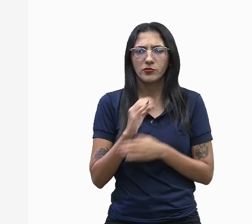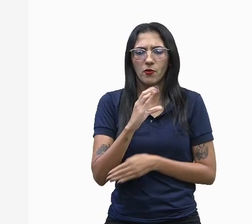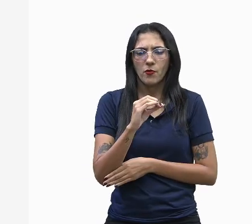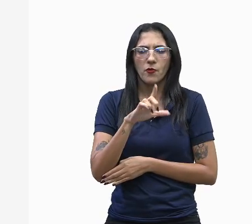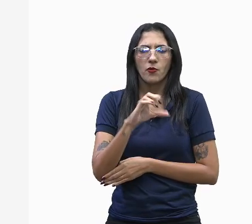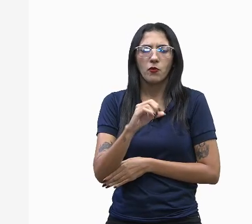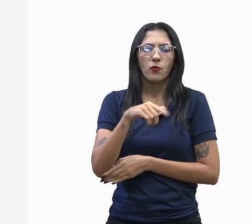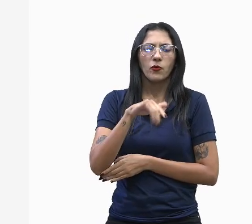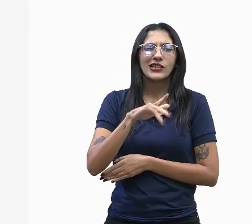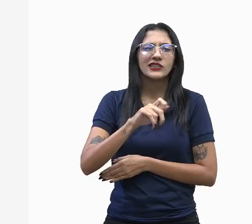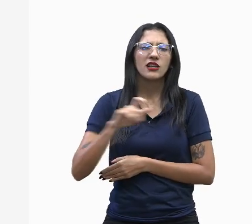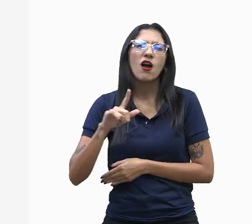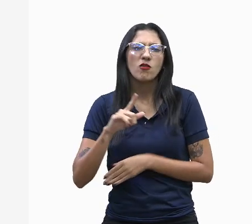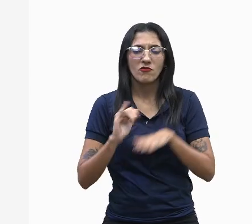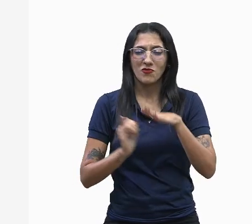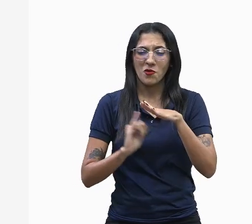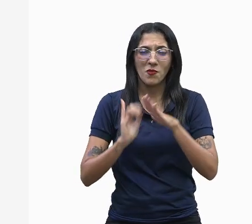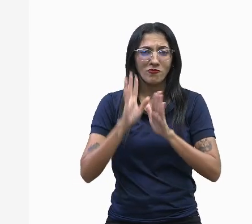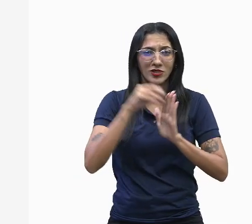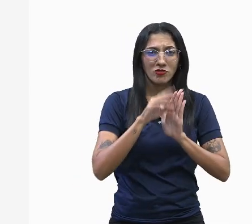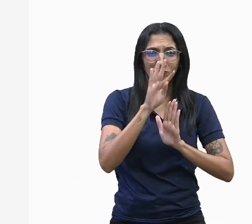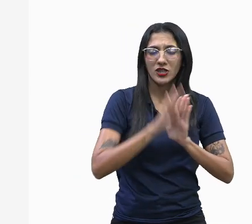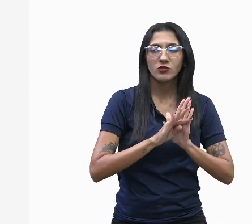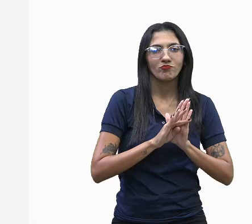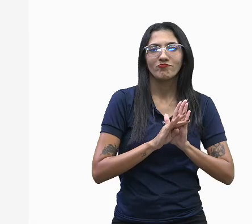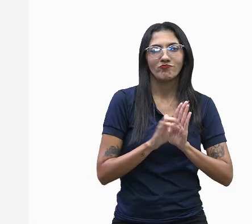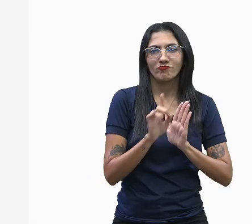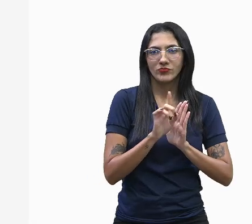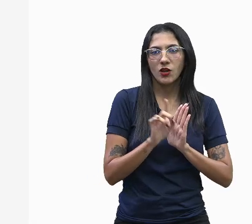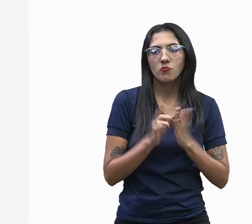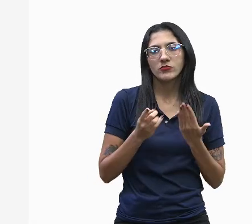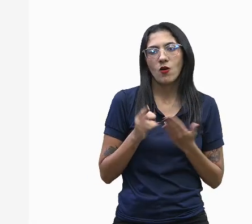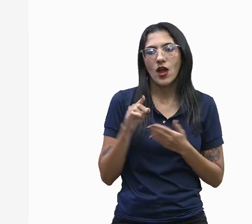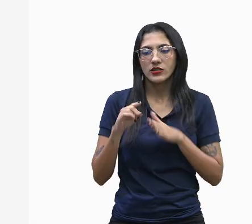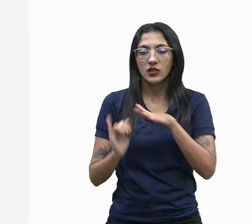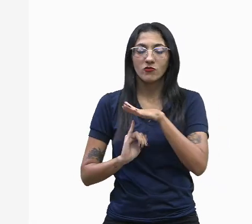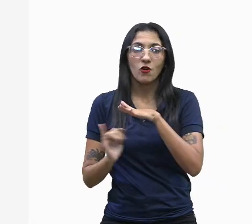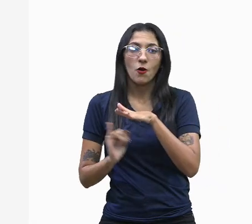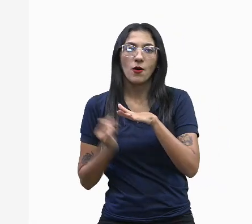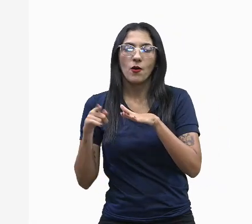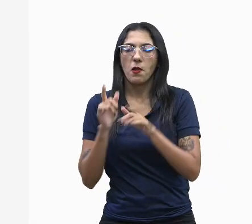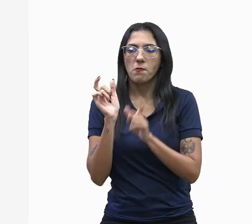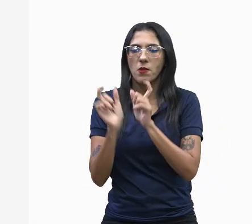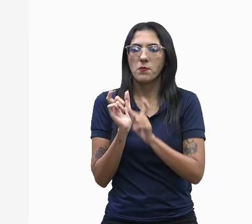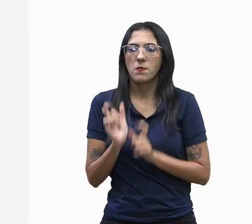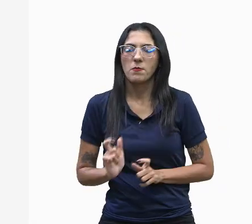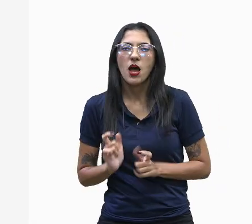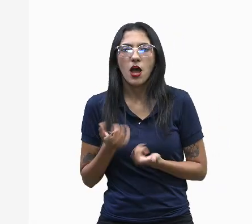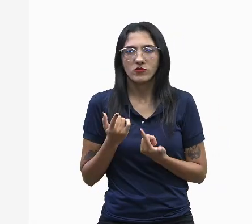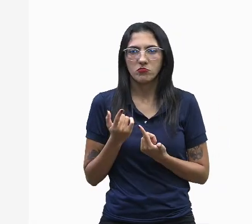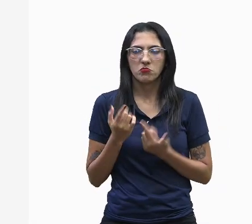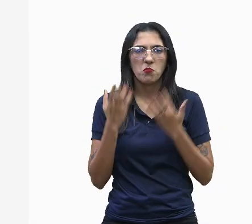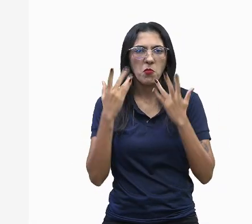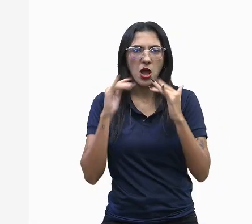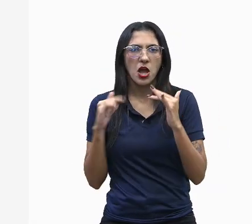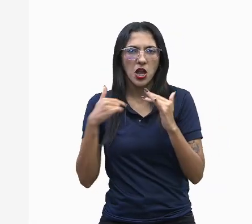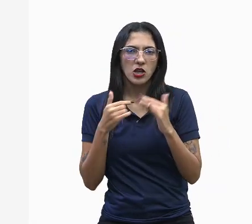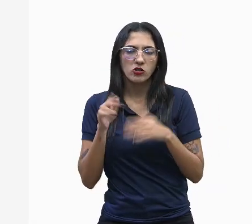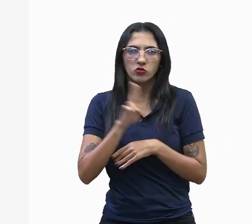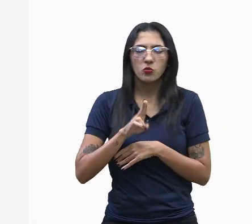dentro de um texto jornalístico, a linguagem coloquial admite gírias, admite